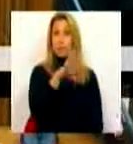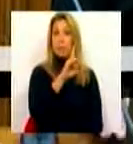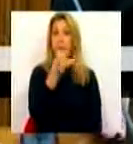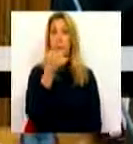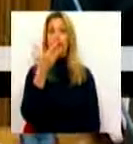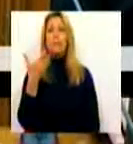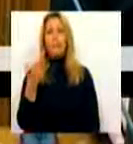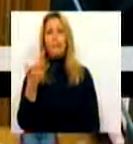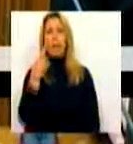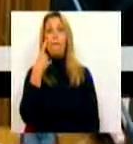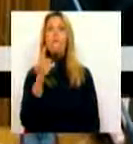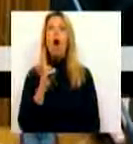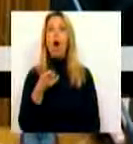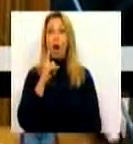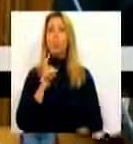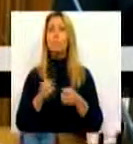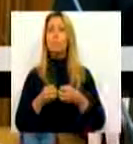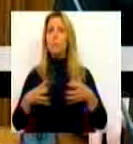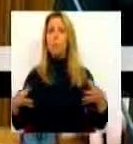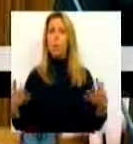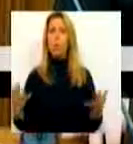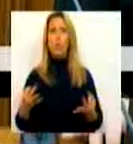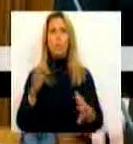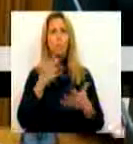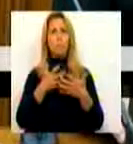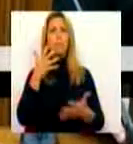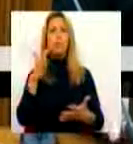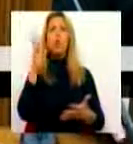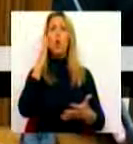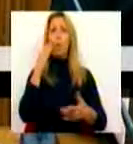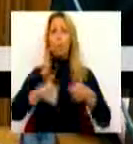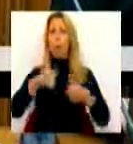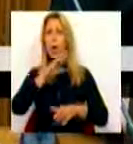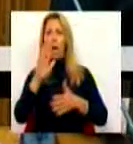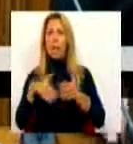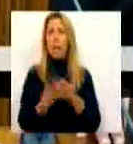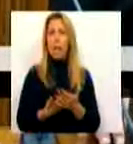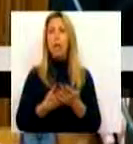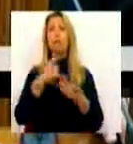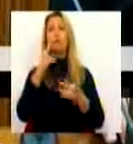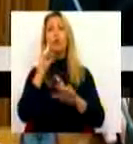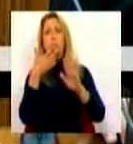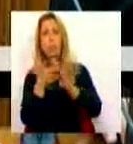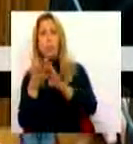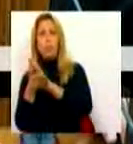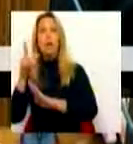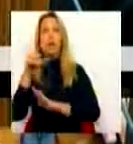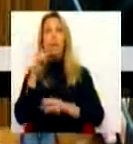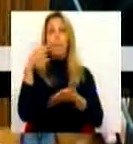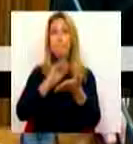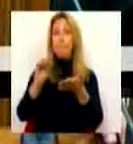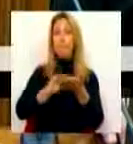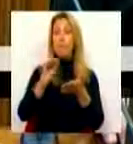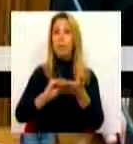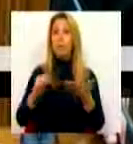2016-2017, verificou-se um aumento considerável no número de candidatos, de colocações e de matrículas, sendo que ainda é,